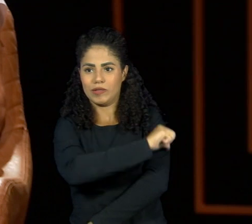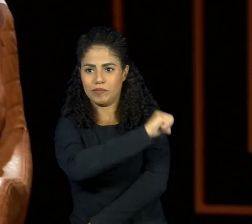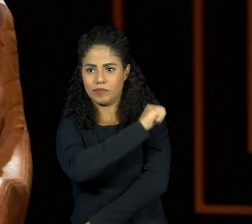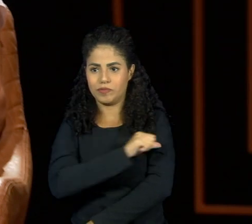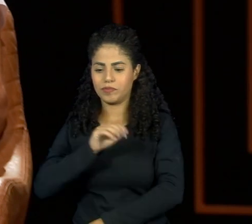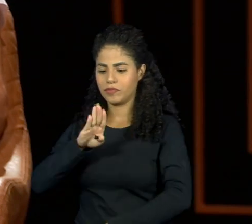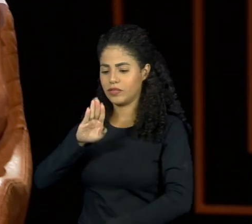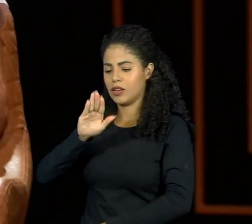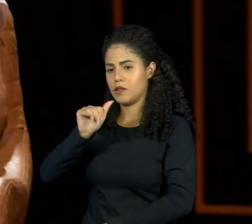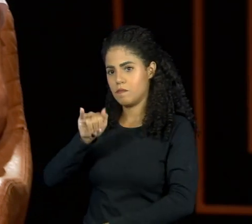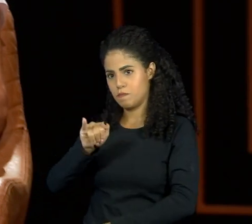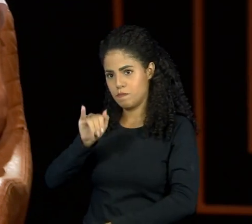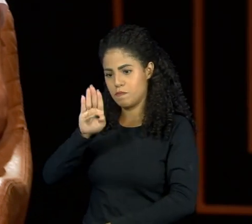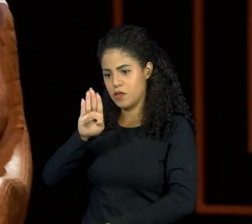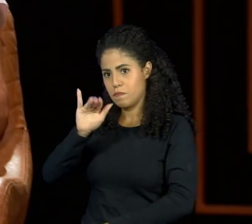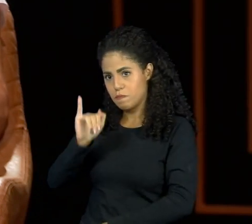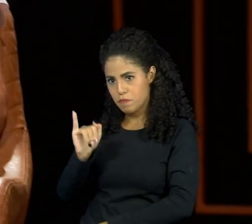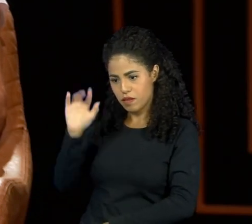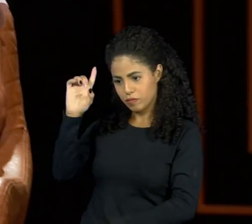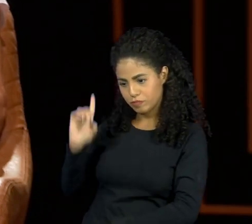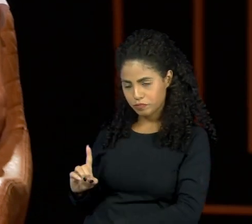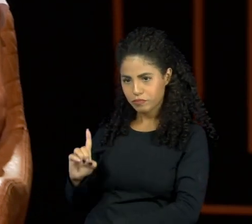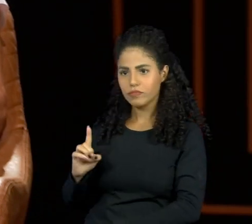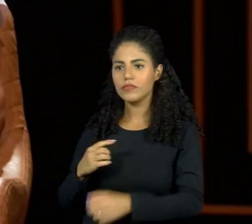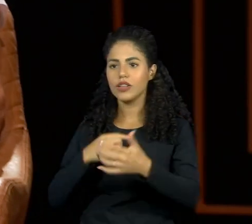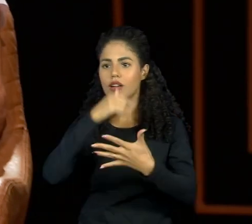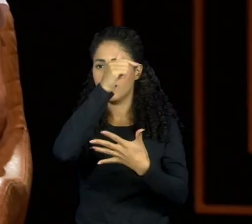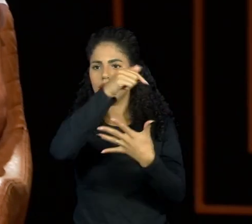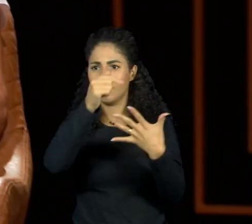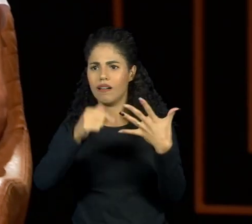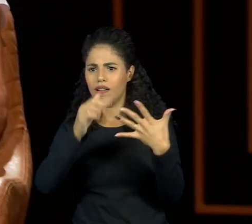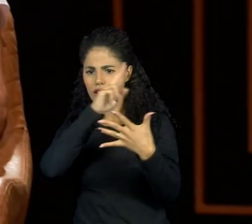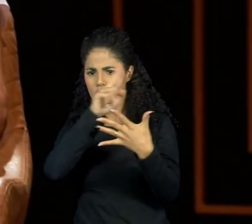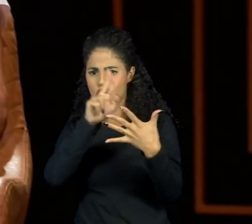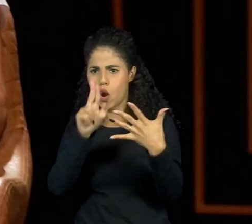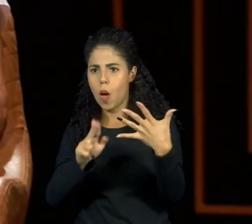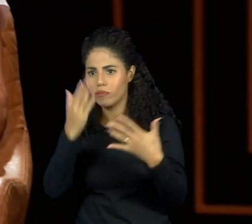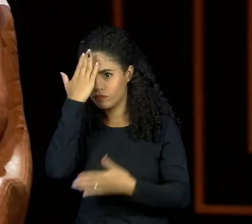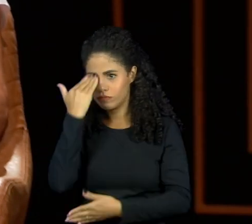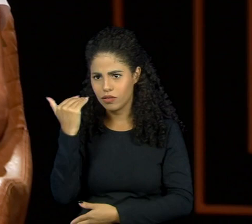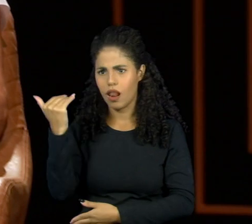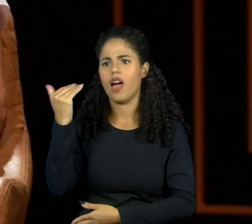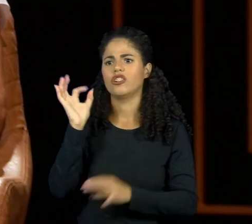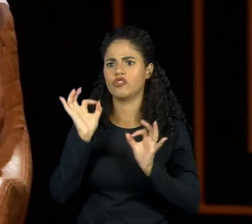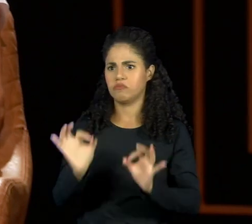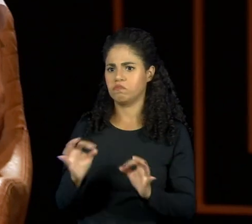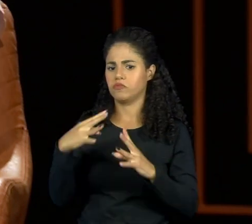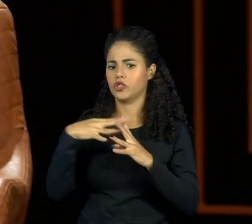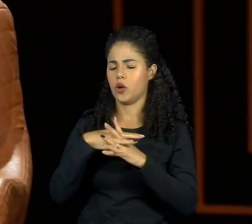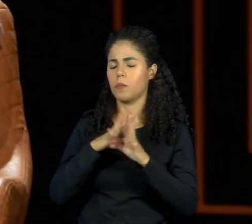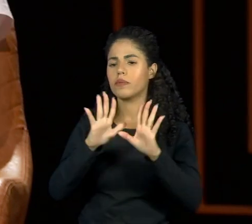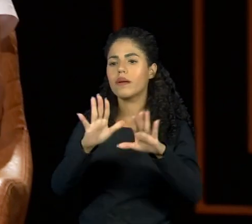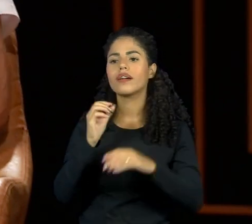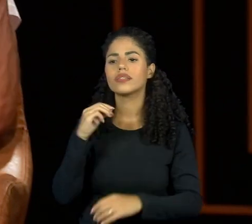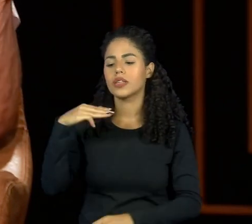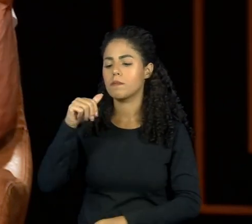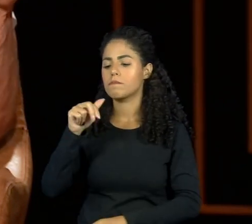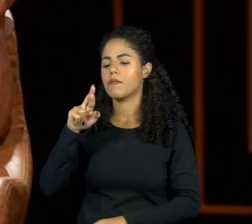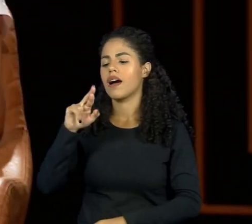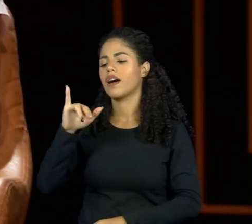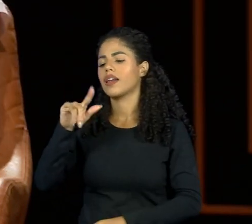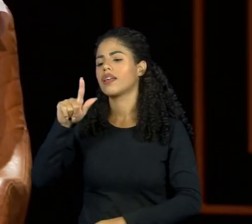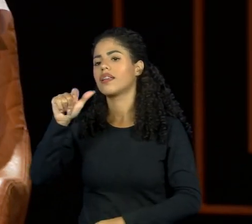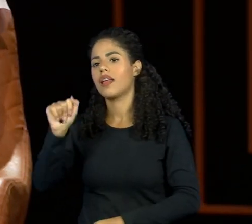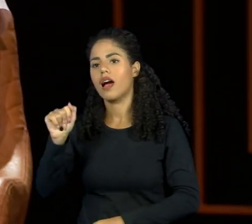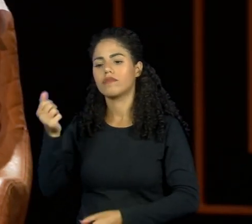Ferreira. O elenco estava a Marília Pera, Valmor Chagas, Marco Nanini, era uma turma da pesada. E a Marília me dava carona para